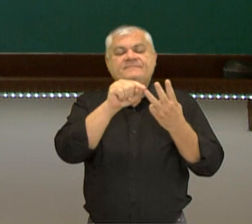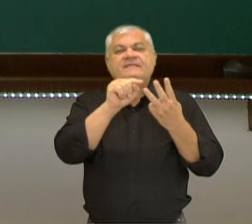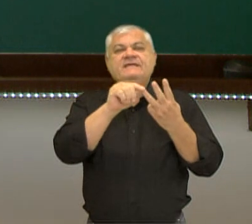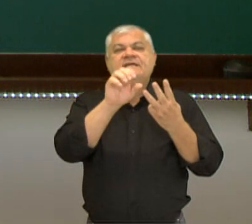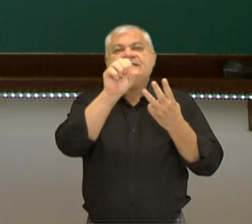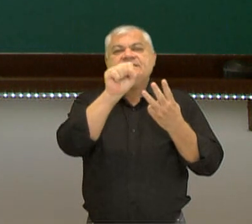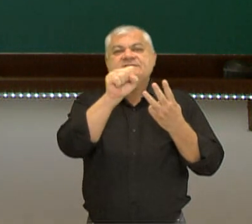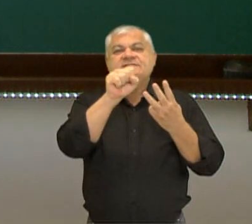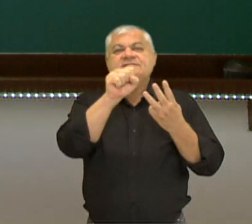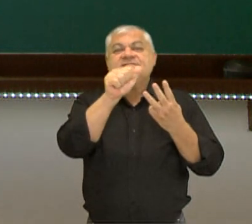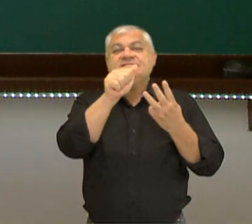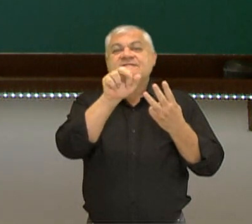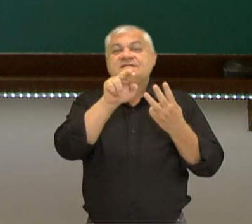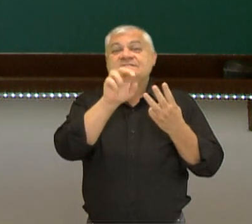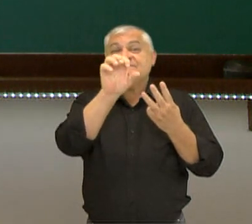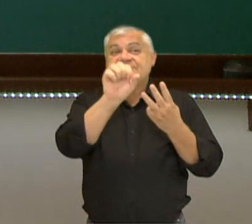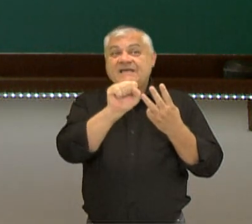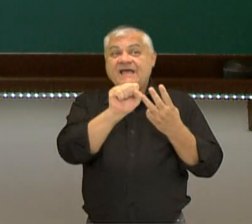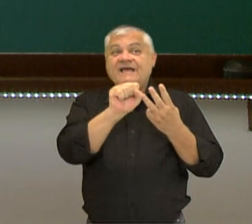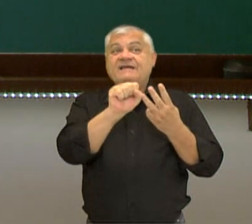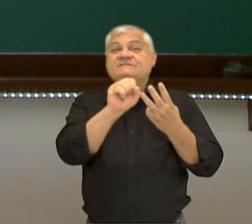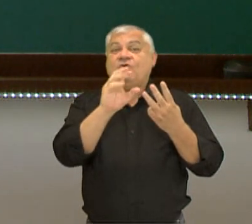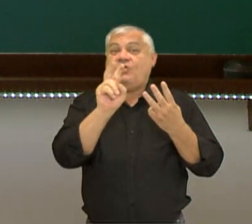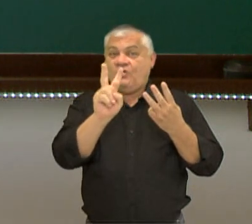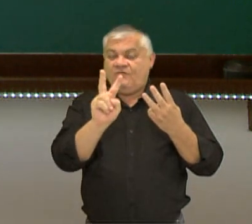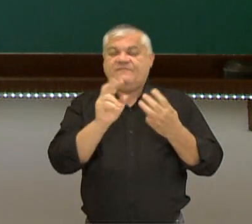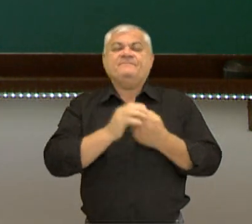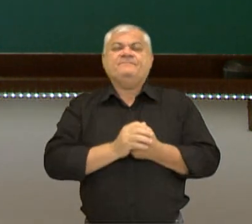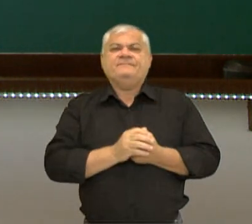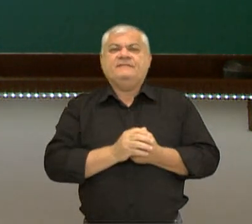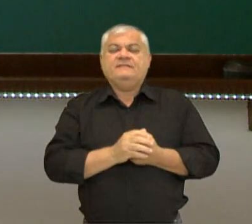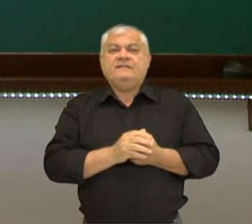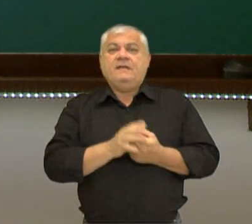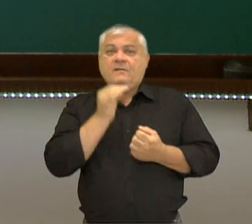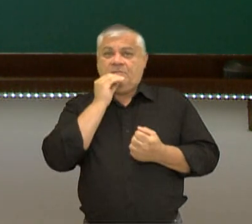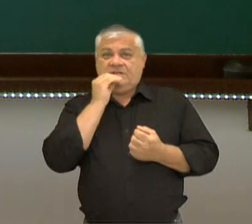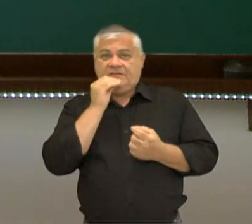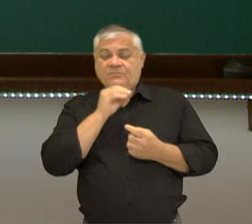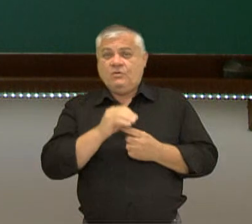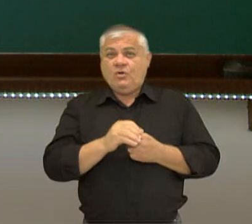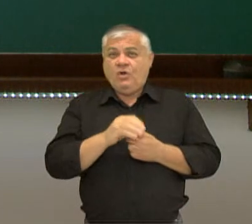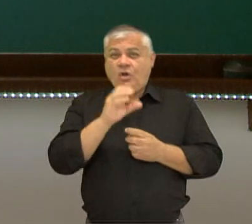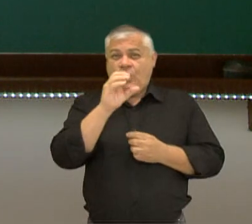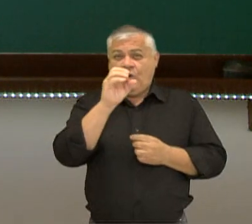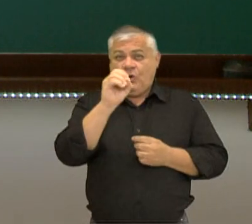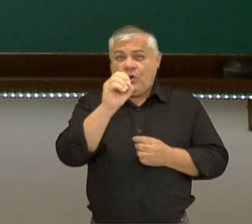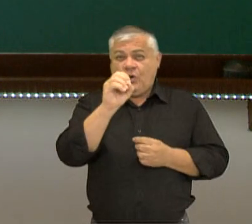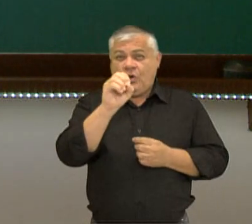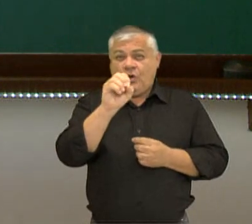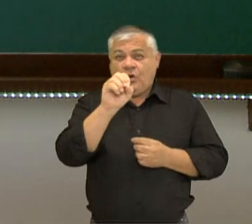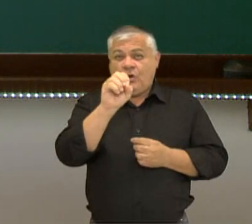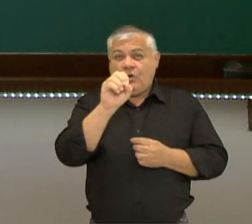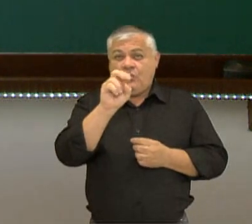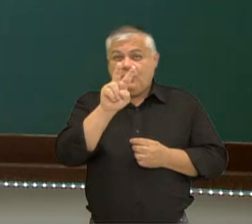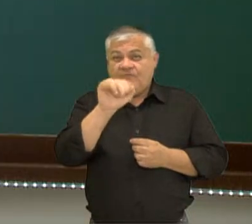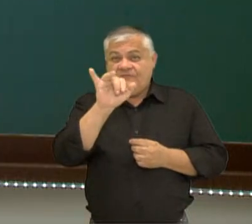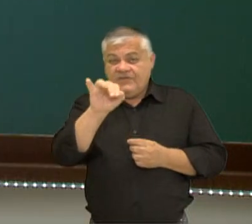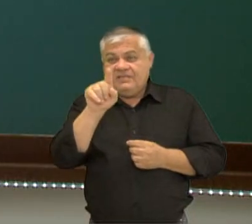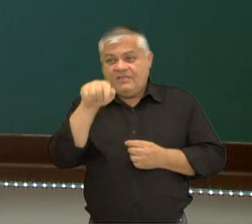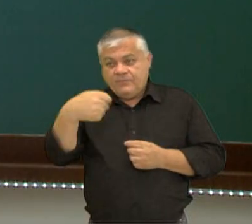termo para nos referir à doença, tá? Quando falamos SARS-CoV-2, é o nome para o vírus.